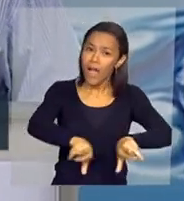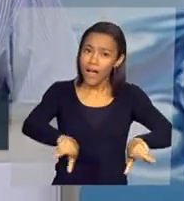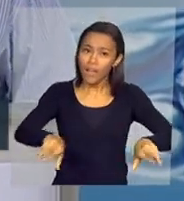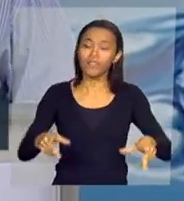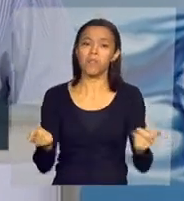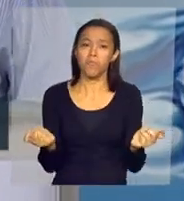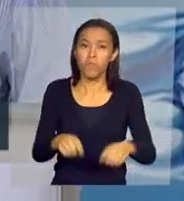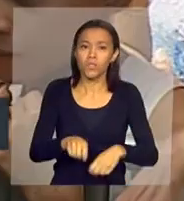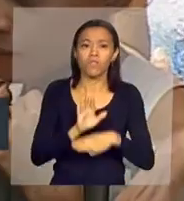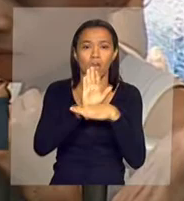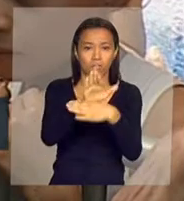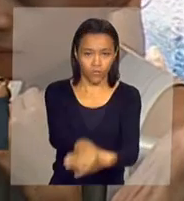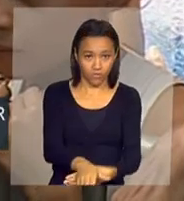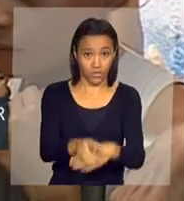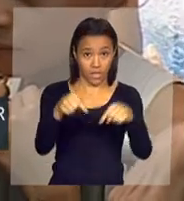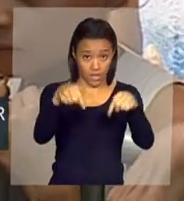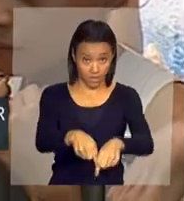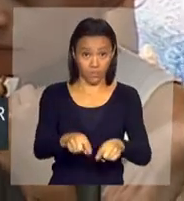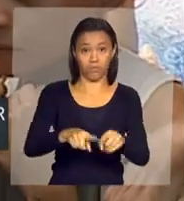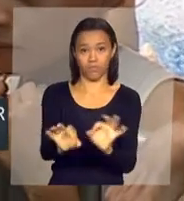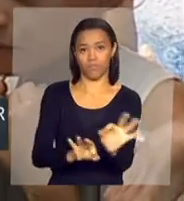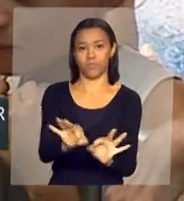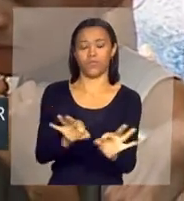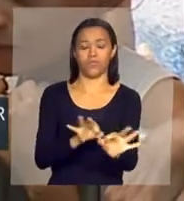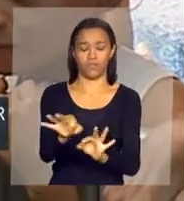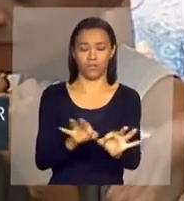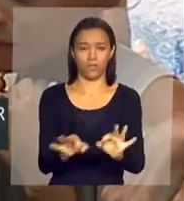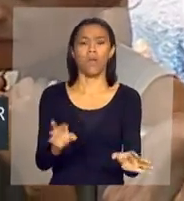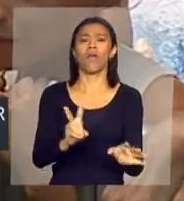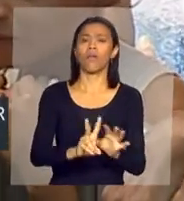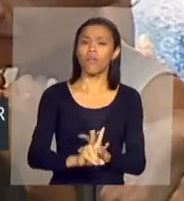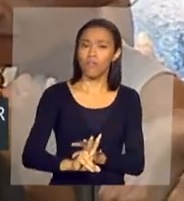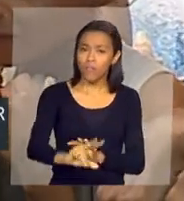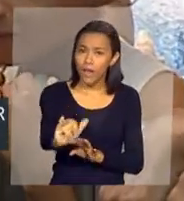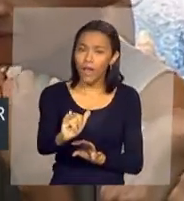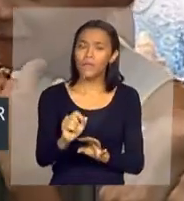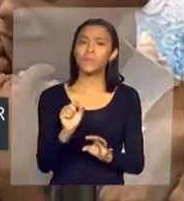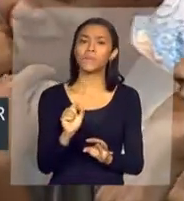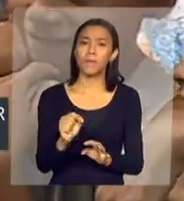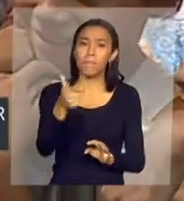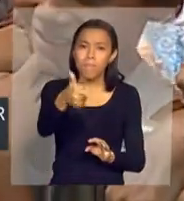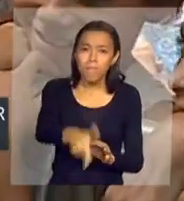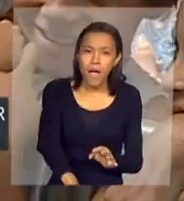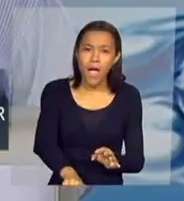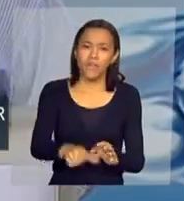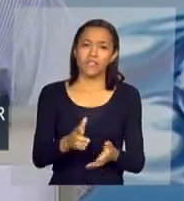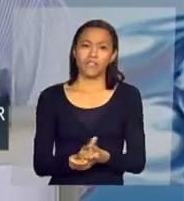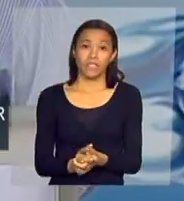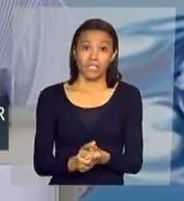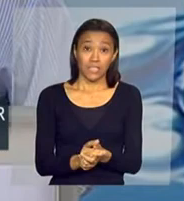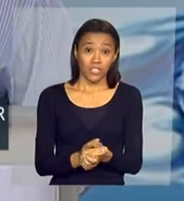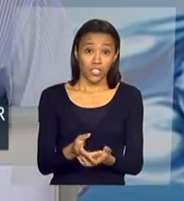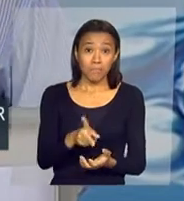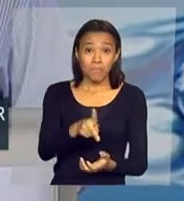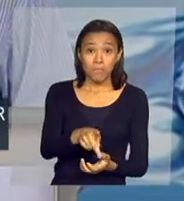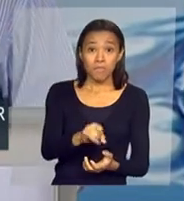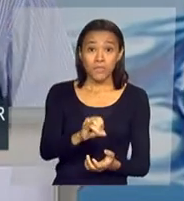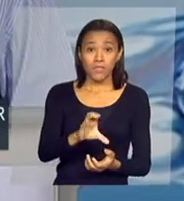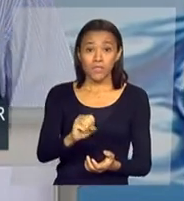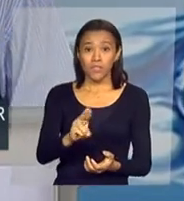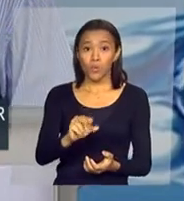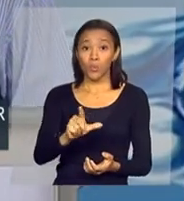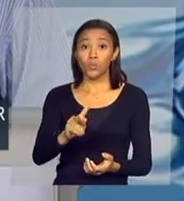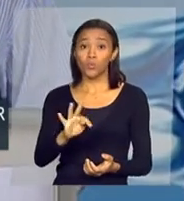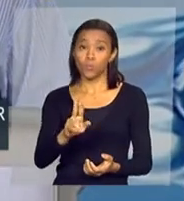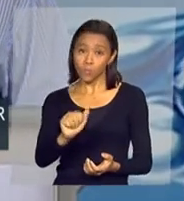urbanos necessários a este empreendimento, que vai explorar a atividade de piscicultura